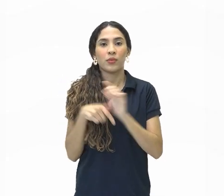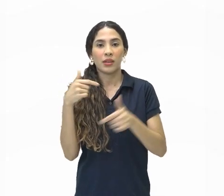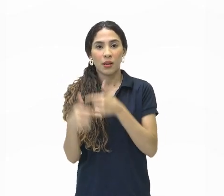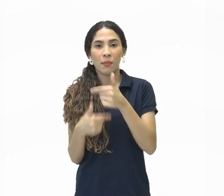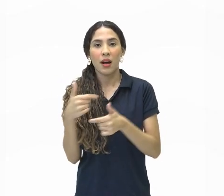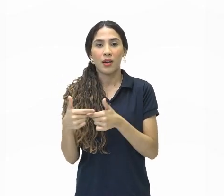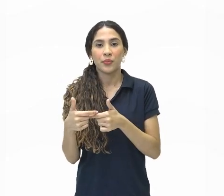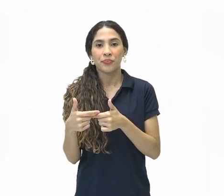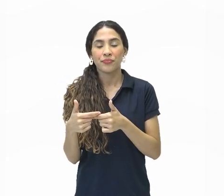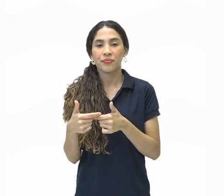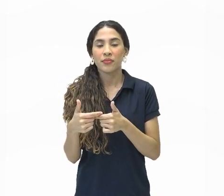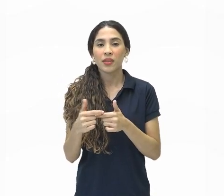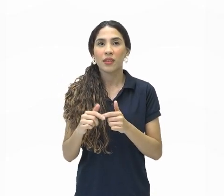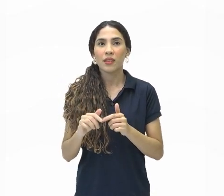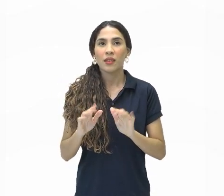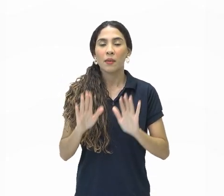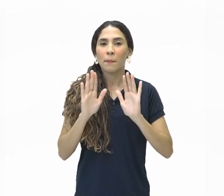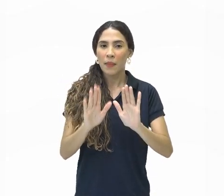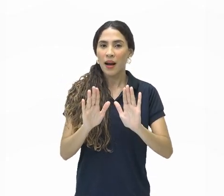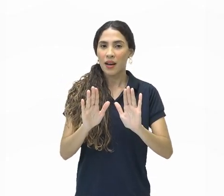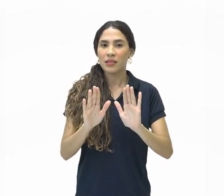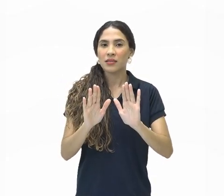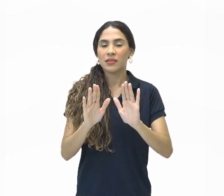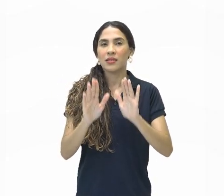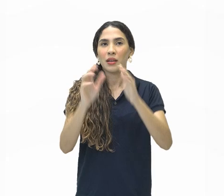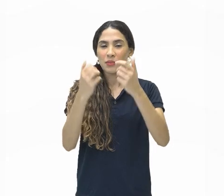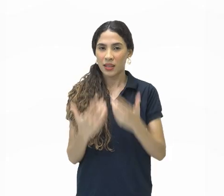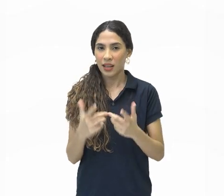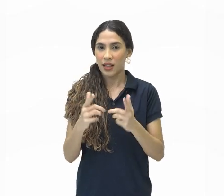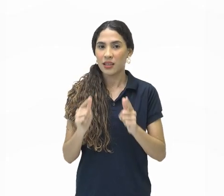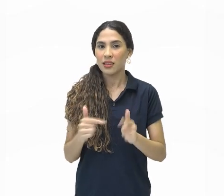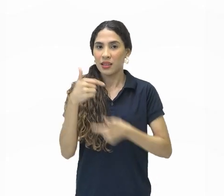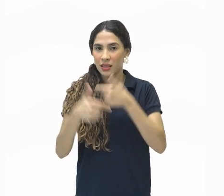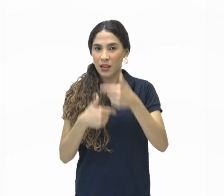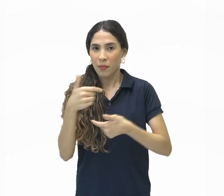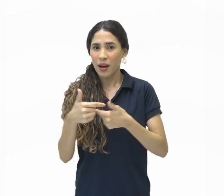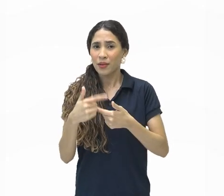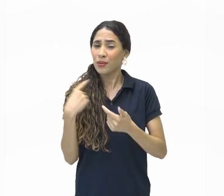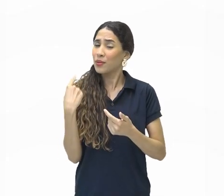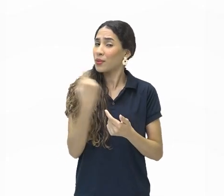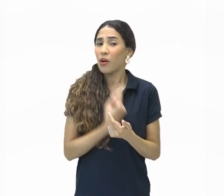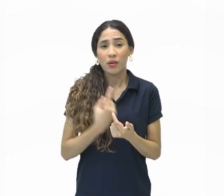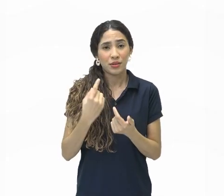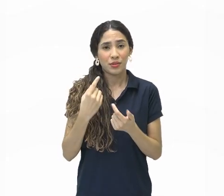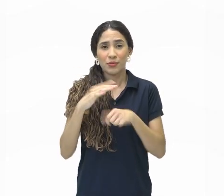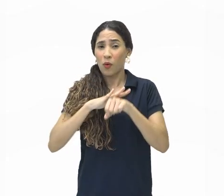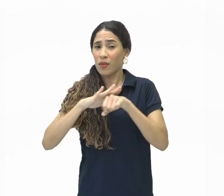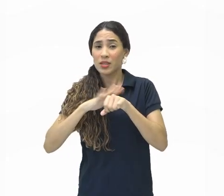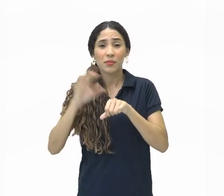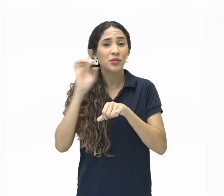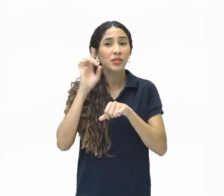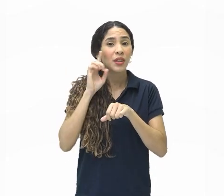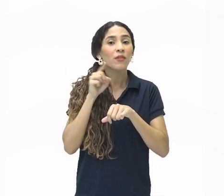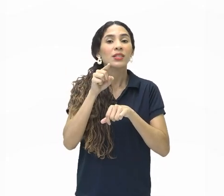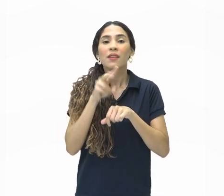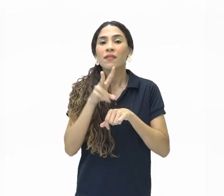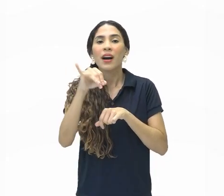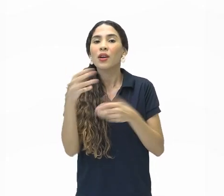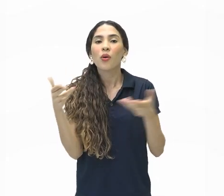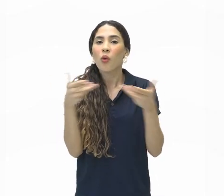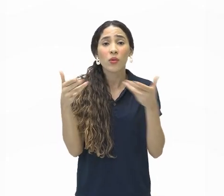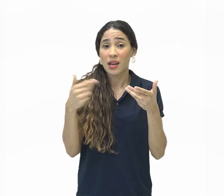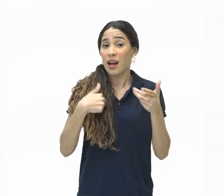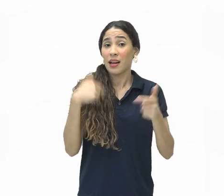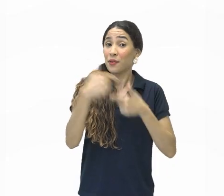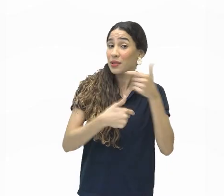trabalho. Mas falar de trabalho, nós falamos no dia a dia, Para onde você vai hoje? Eu